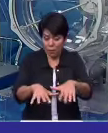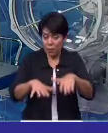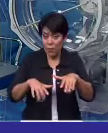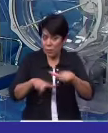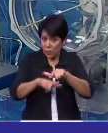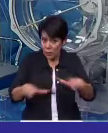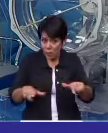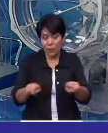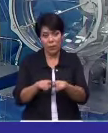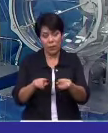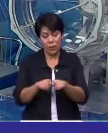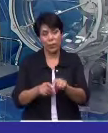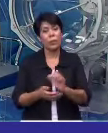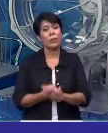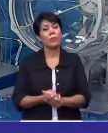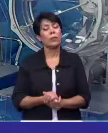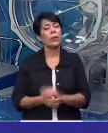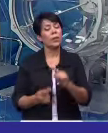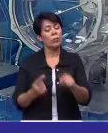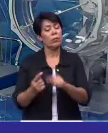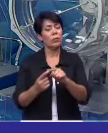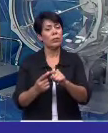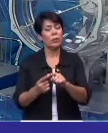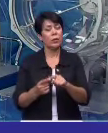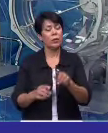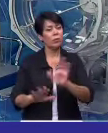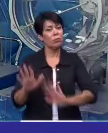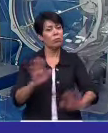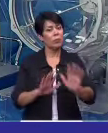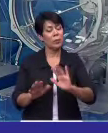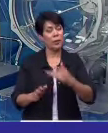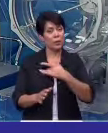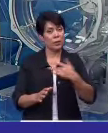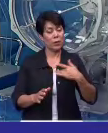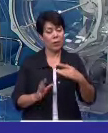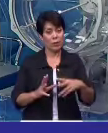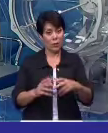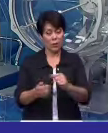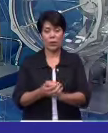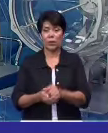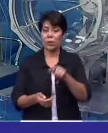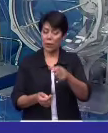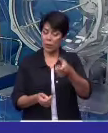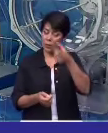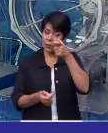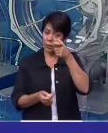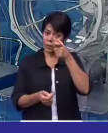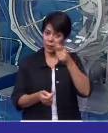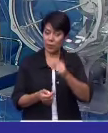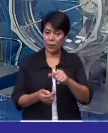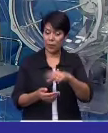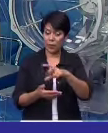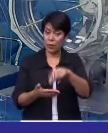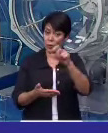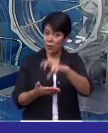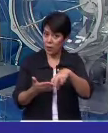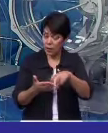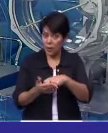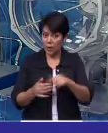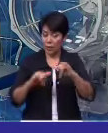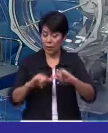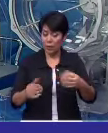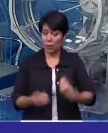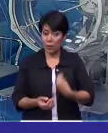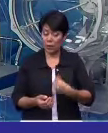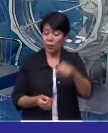no Espaço Loterias Caixa, priorizando assim o bem-estar de todos. Você acompanha o sorteio da Quina com transmissão